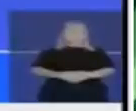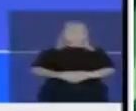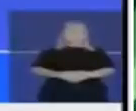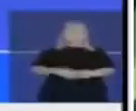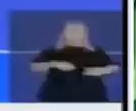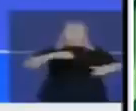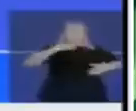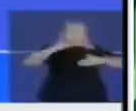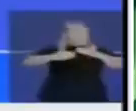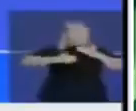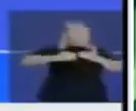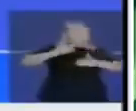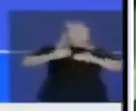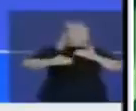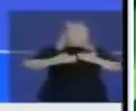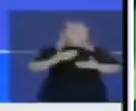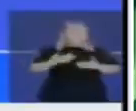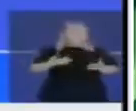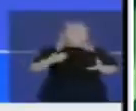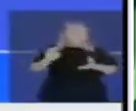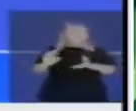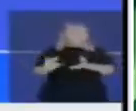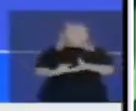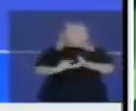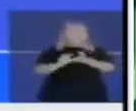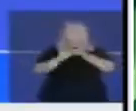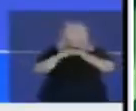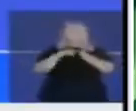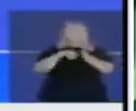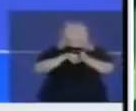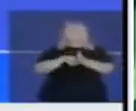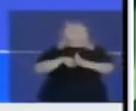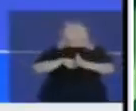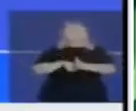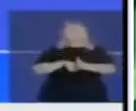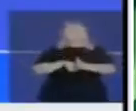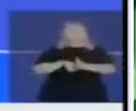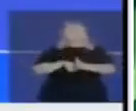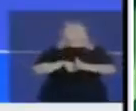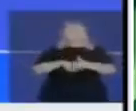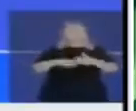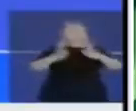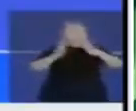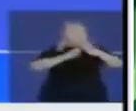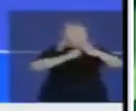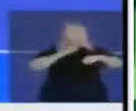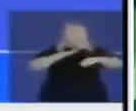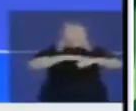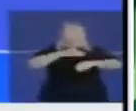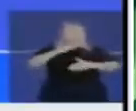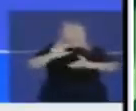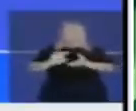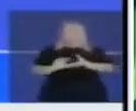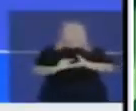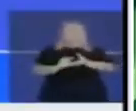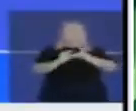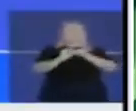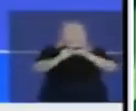vídeo. Porque o Bolsonaro era uma cópia mal feita do Trump.